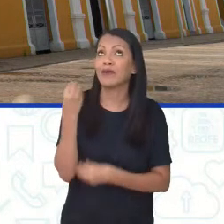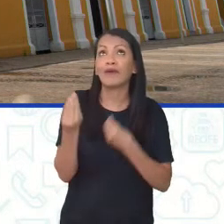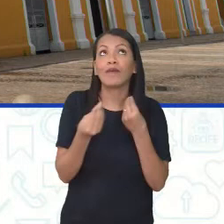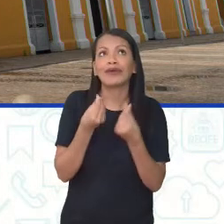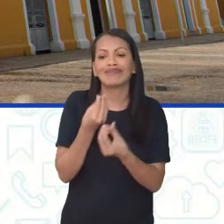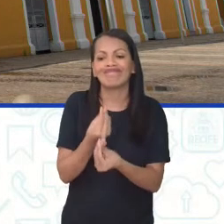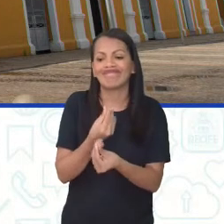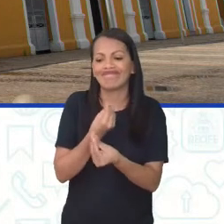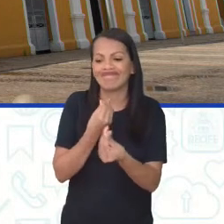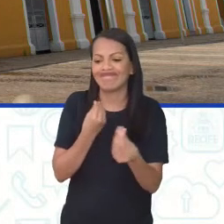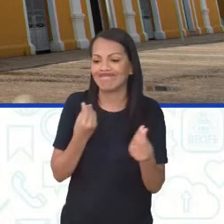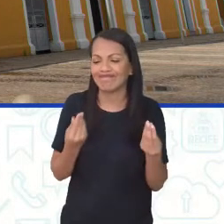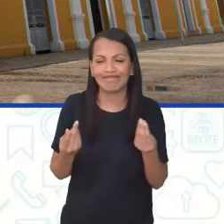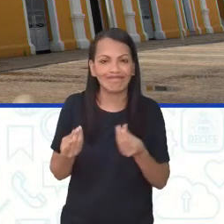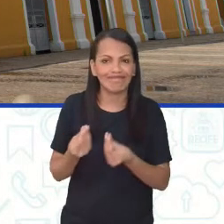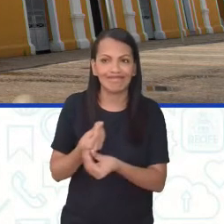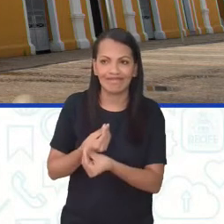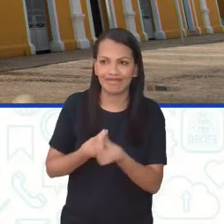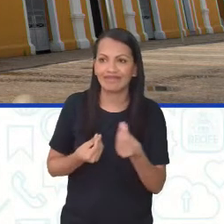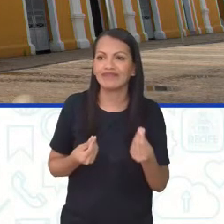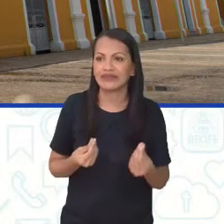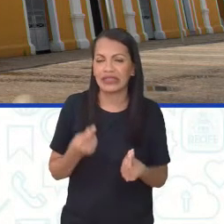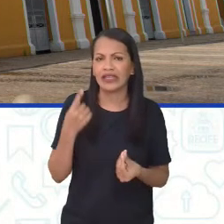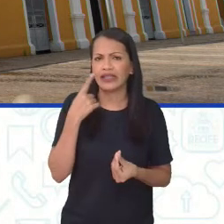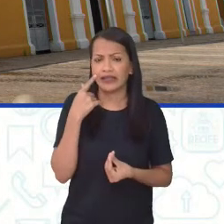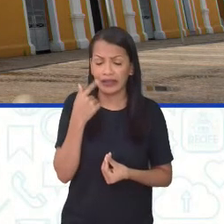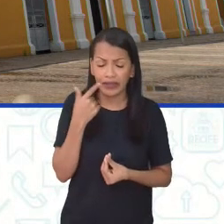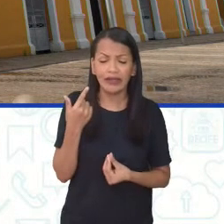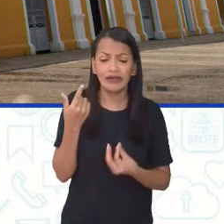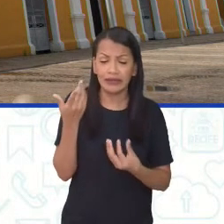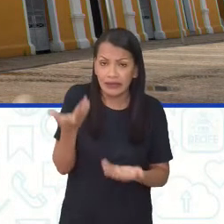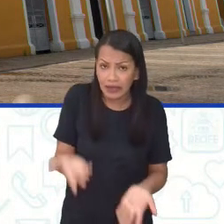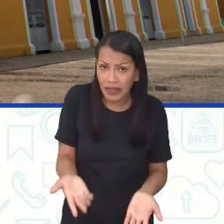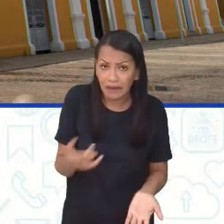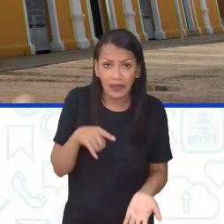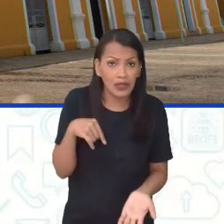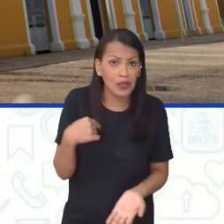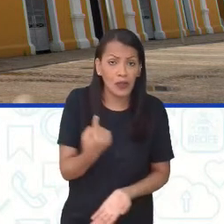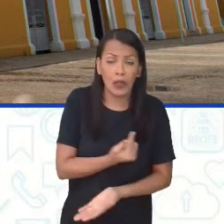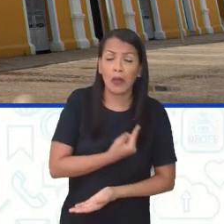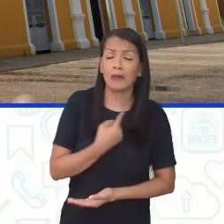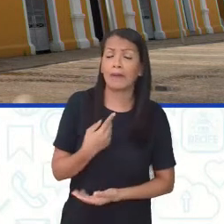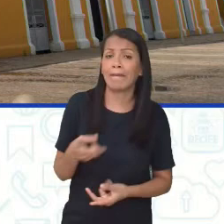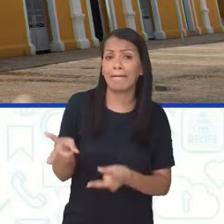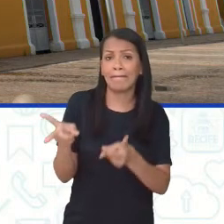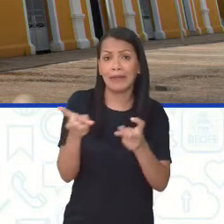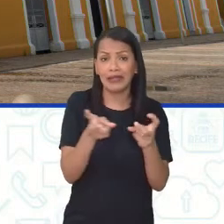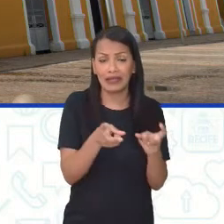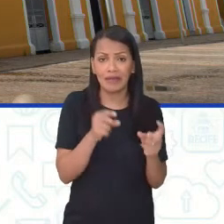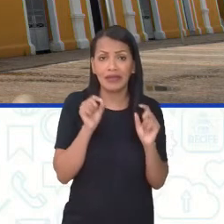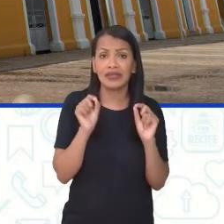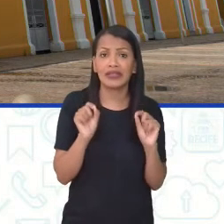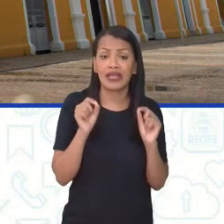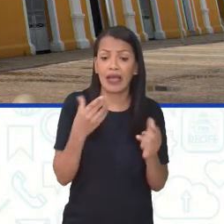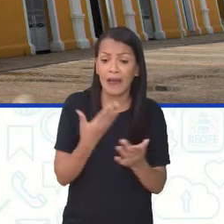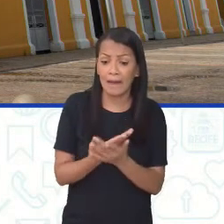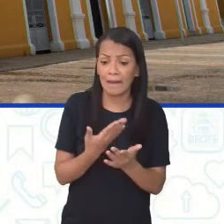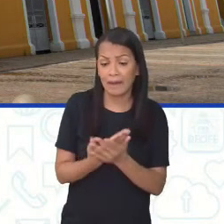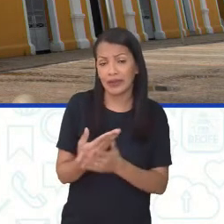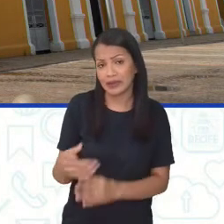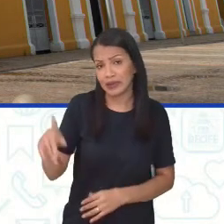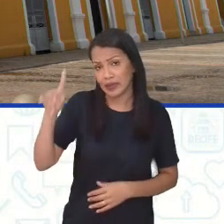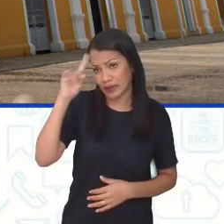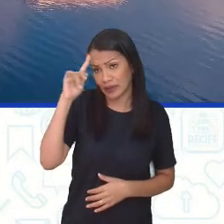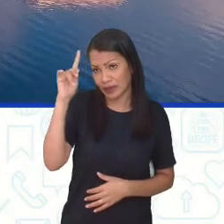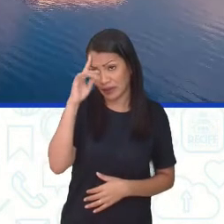digo? É bem presente e a gente nem percebe que a matemática está no nosso dia a dia, está ao